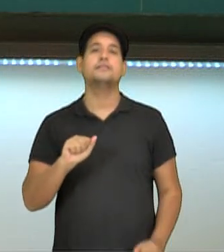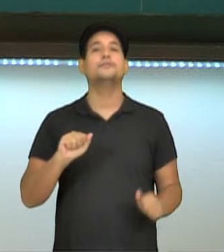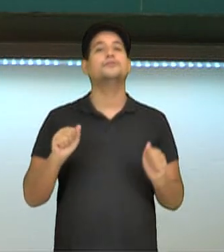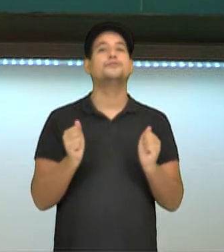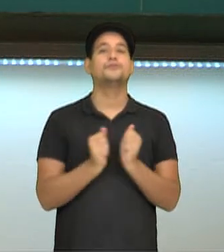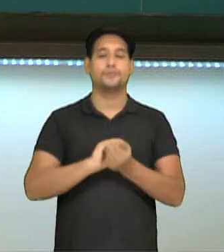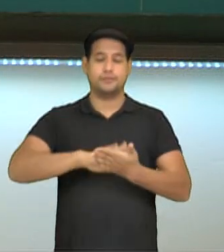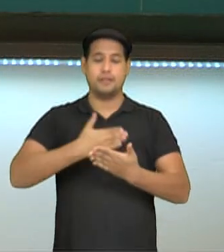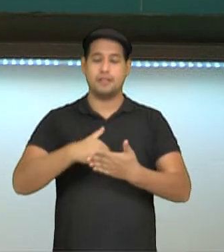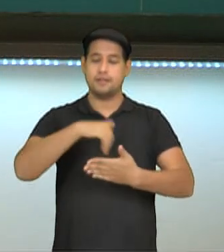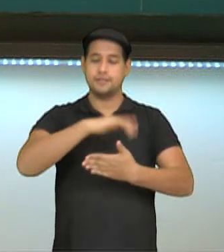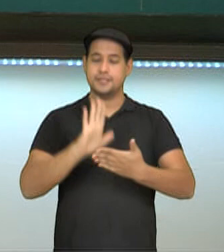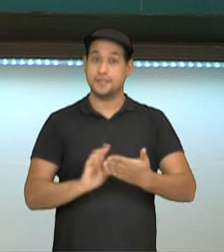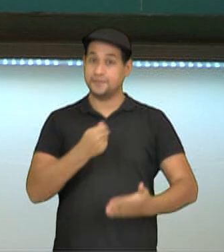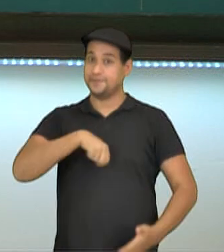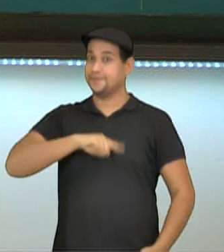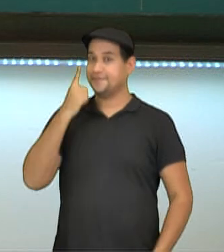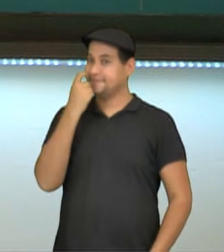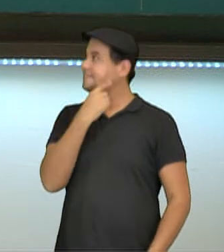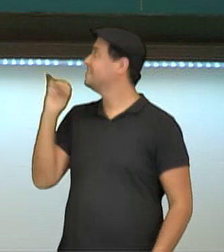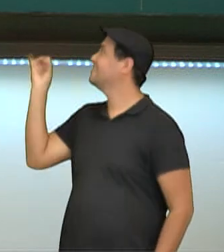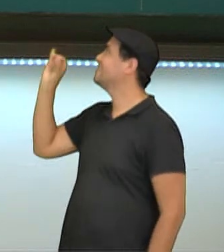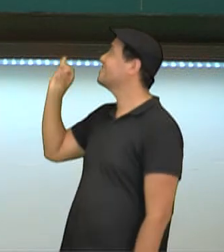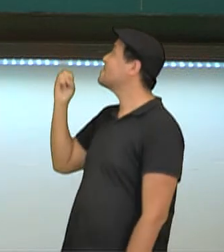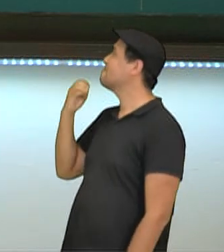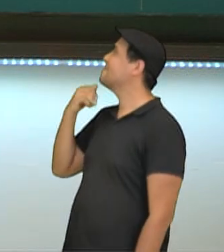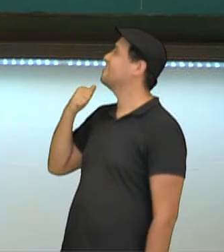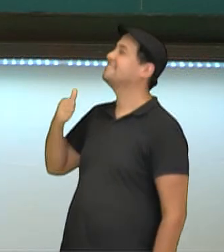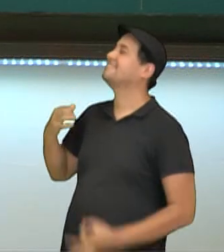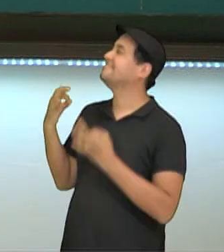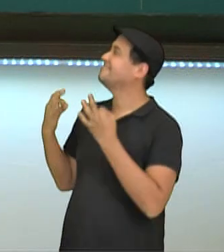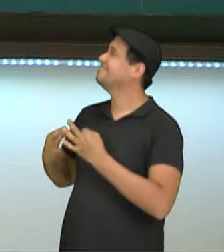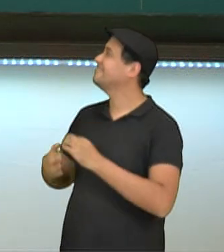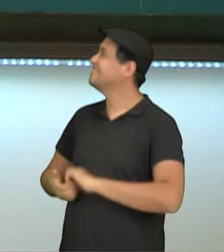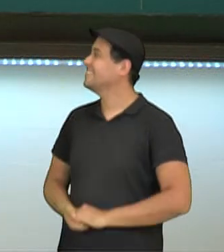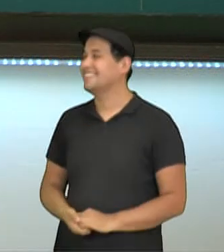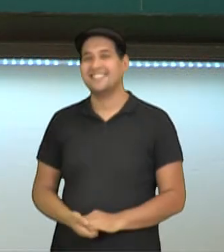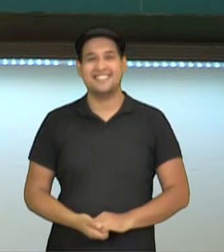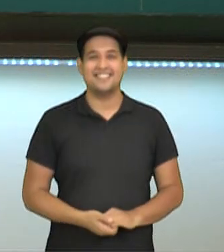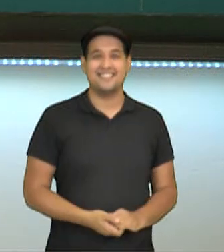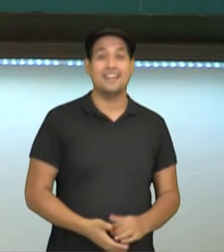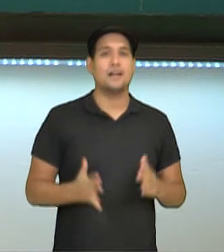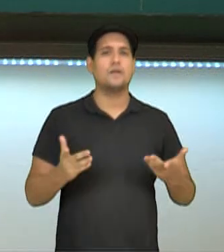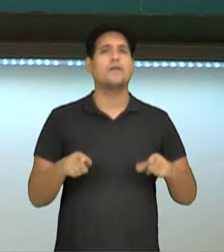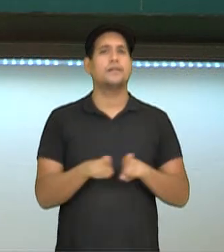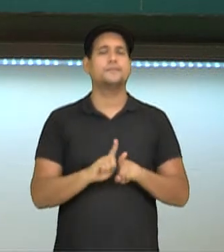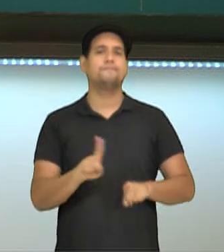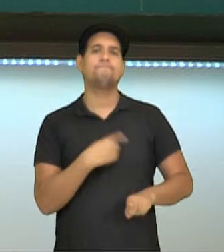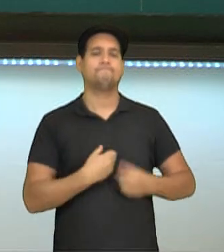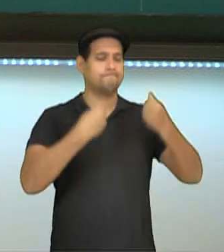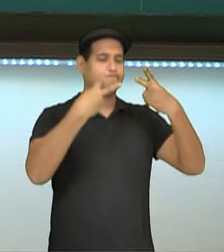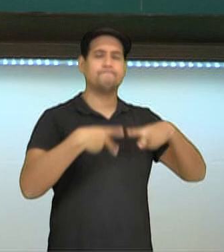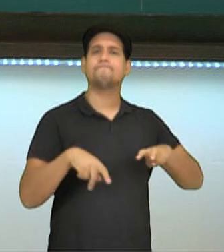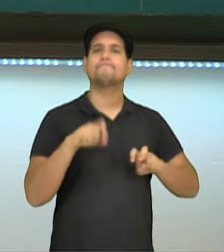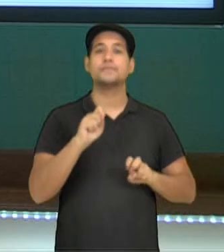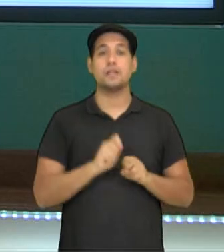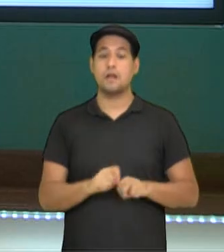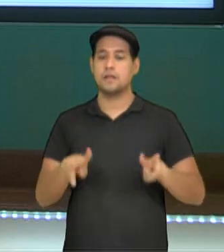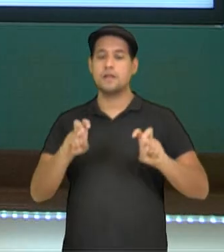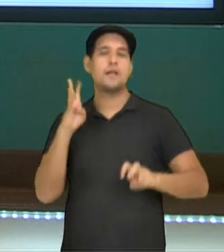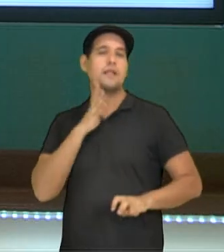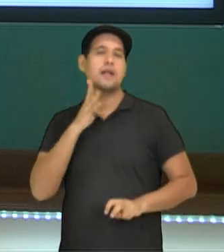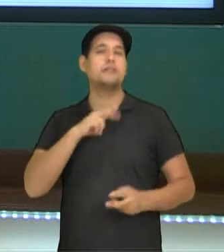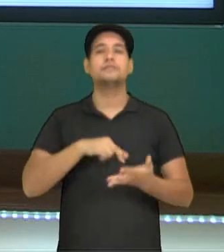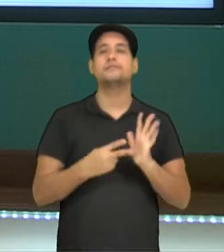também com o nosso intérprete, Kelvin. Oi, Kelvin, tudo certinho? E a gente está aqui para falar de um assunto bem legal, que é